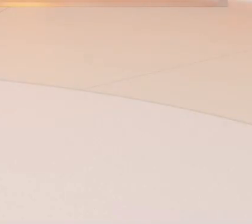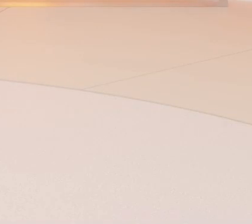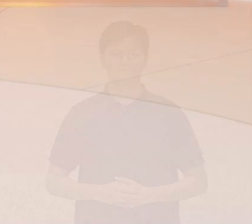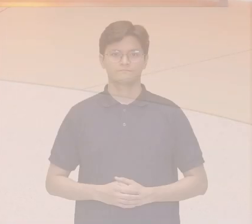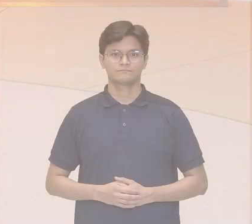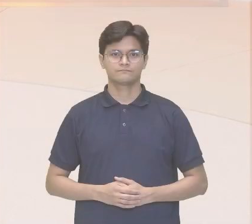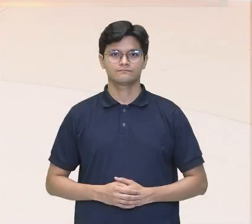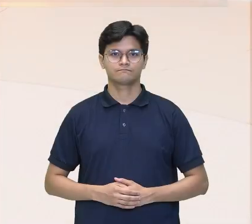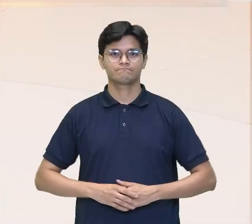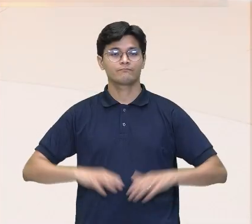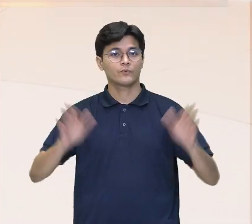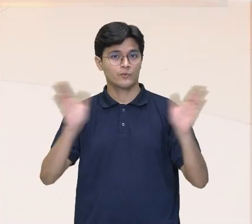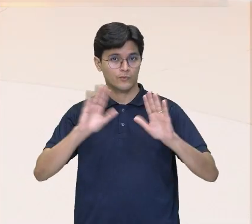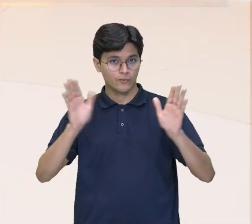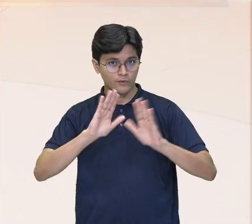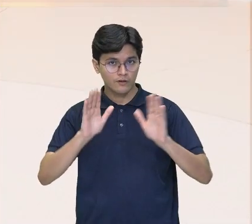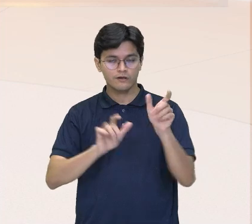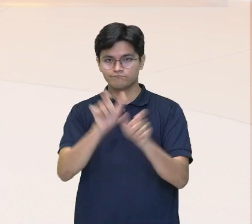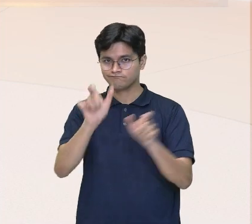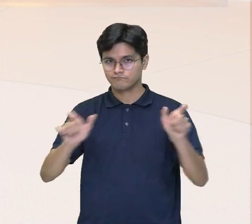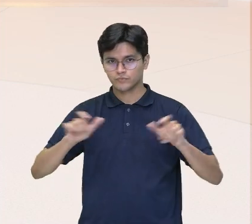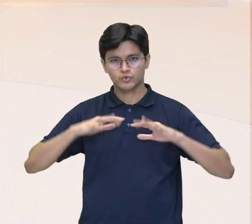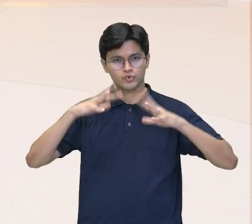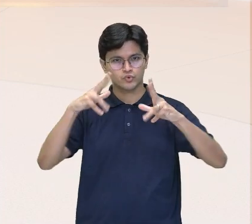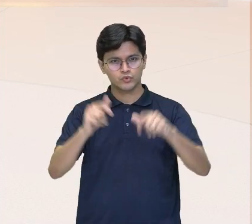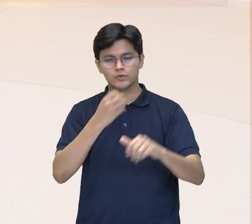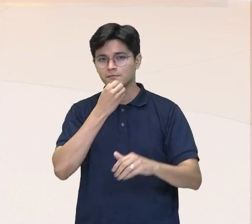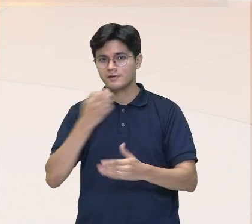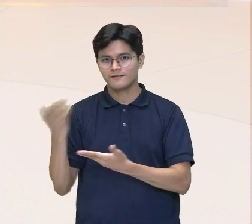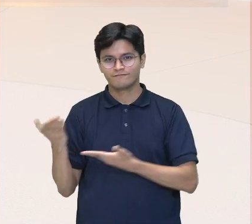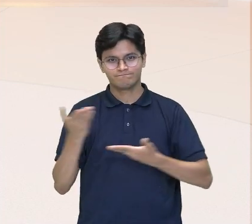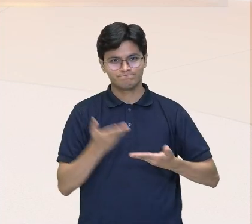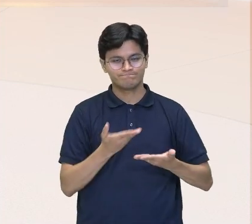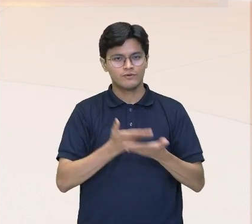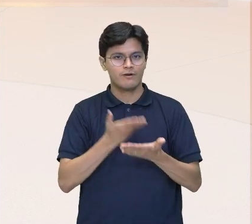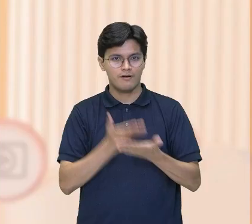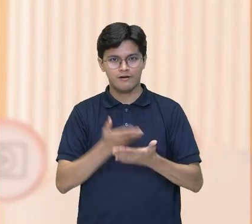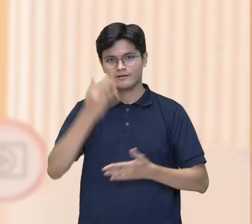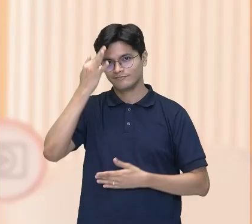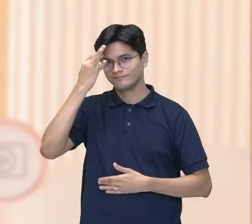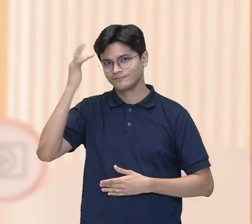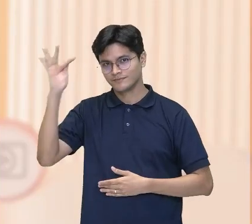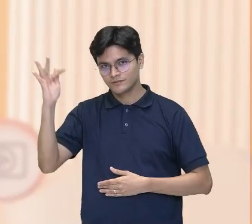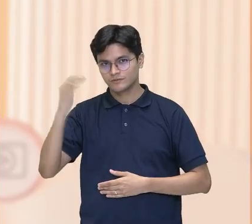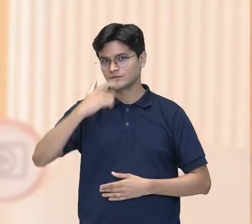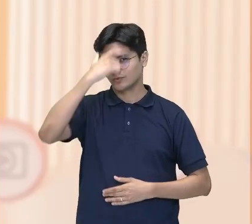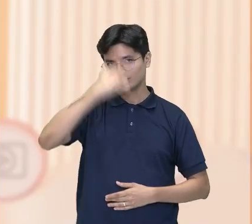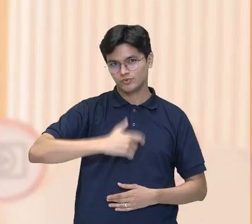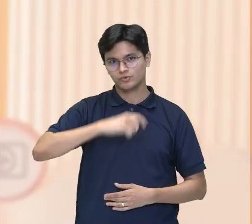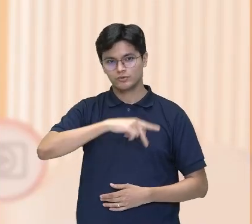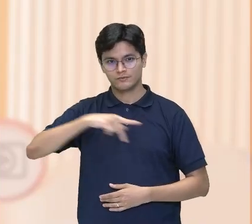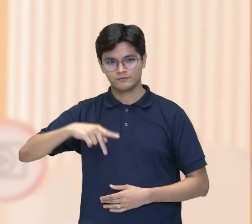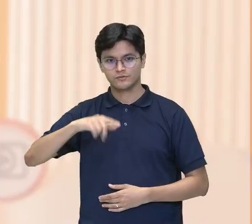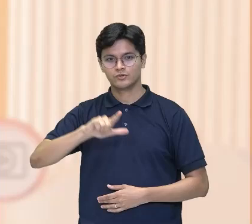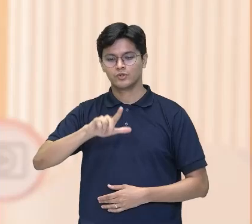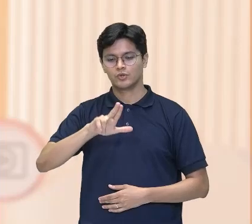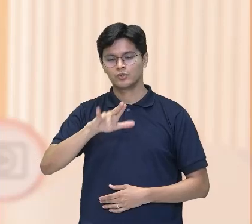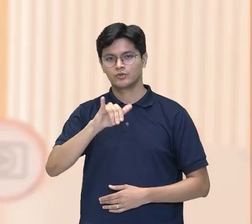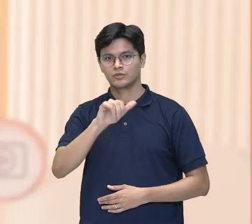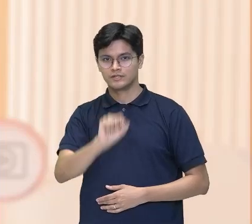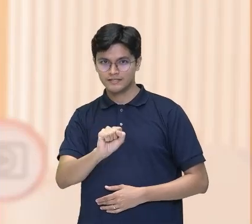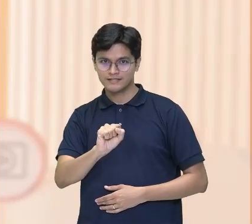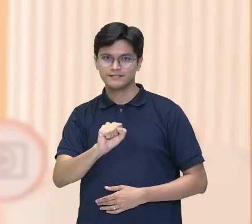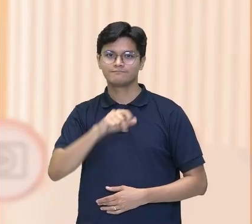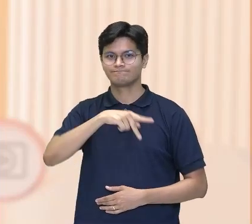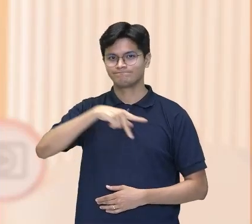Olá pessoal, sejam todos bem-vindos aqui à nossa aula de filosofia. Eu sou o professor Luiz Cláudio, professor de